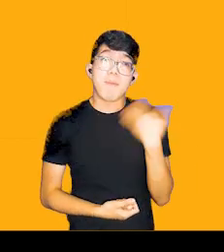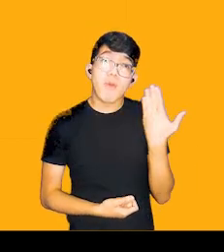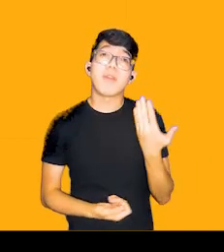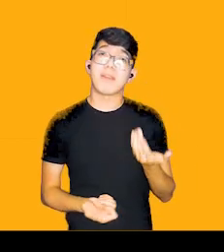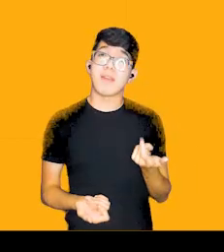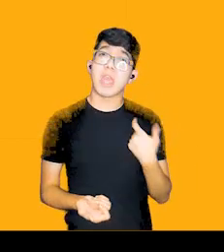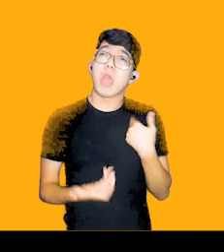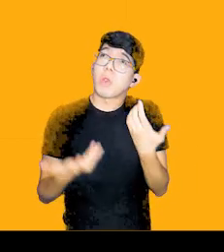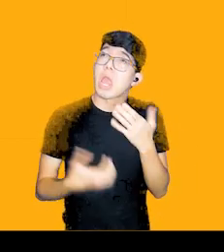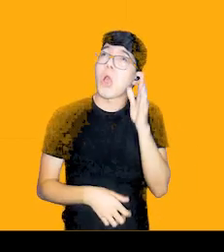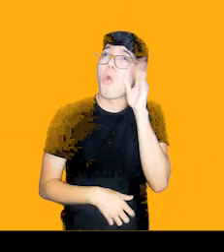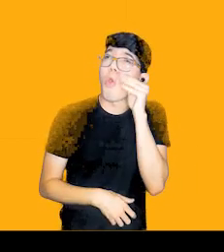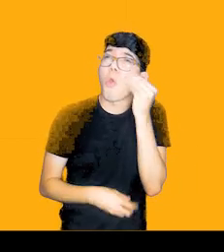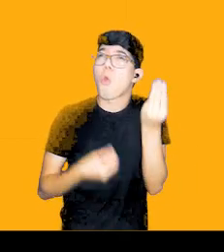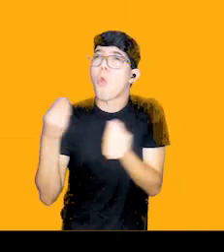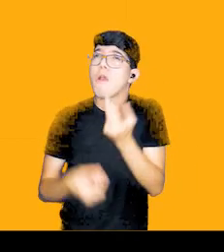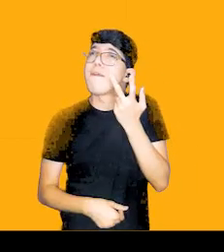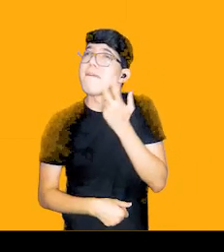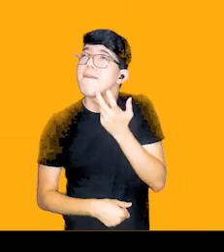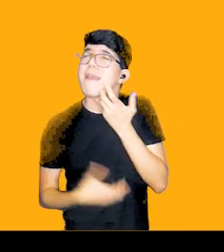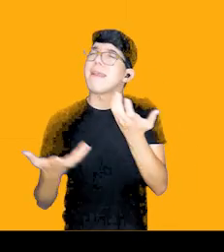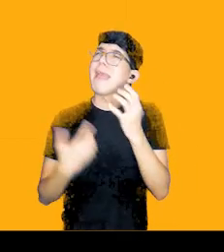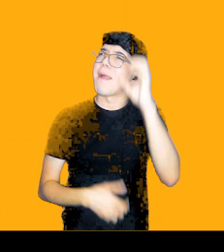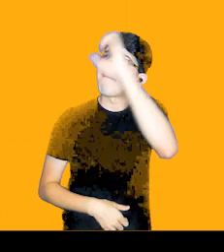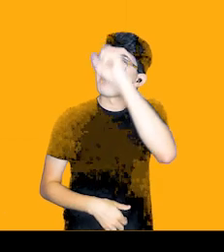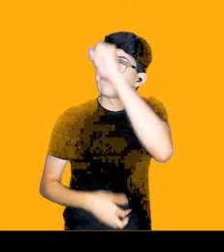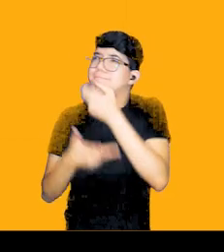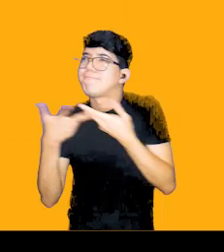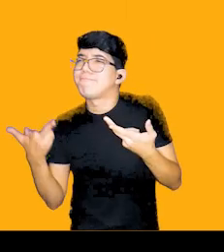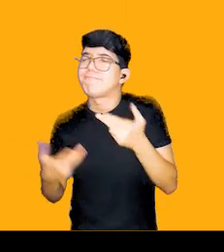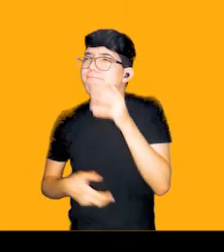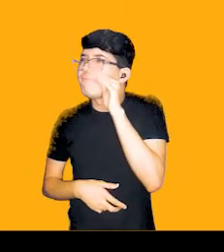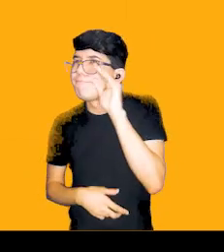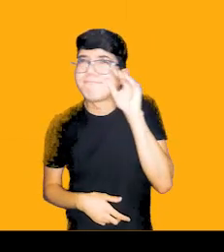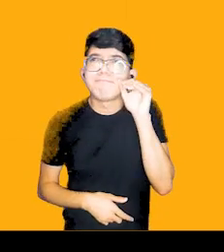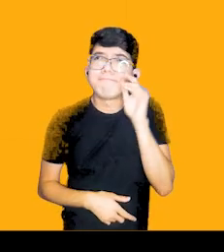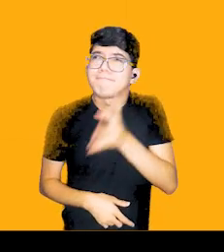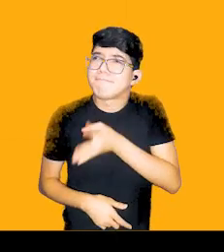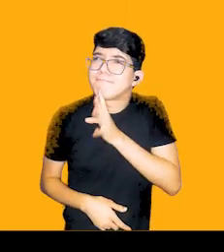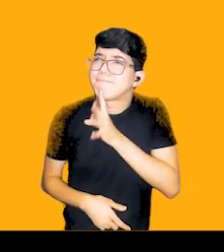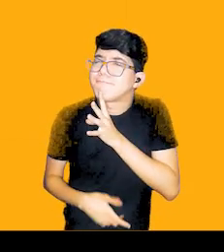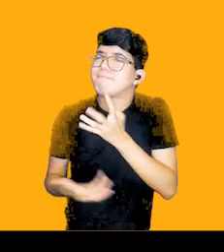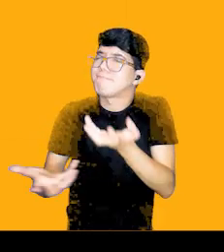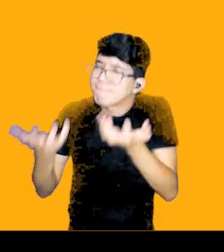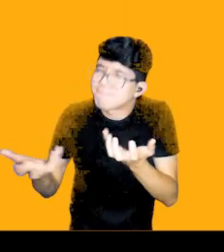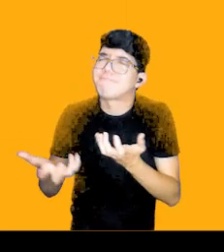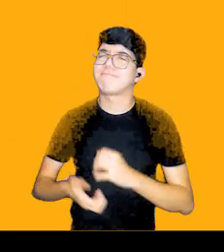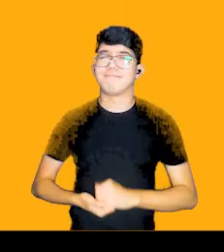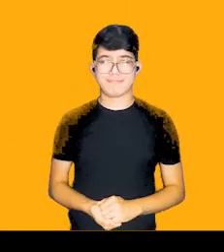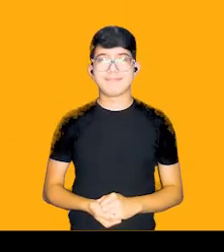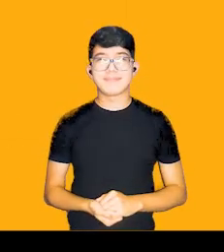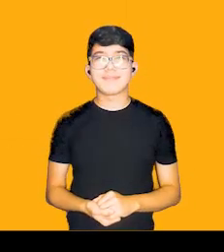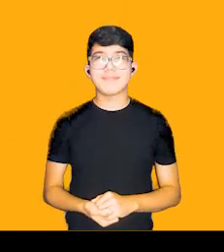vou conhecer Fortaleza, saber de onde minha mãe veio e tal. Eu tenho essa coisa de investigar um